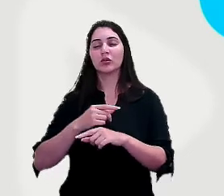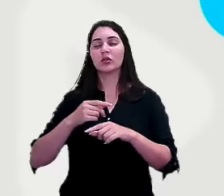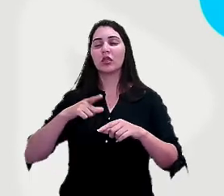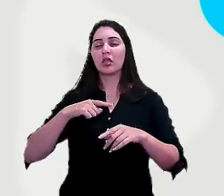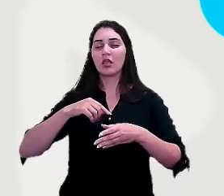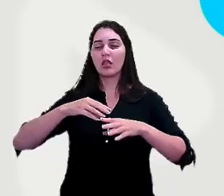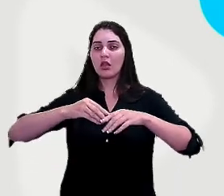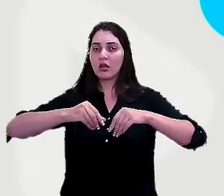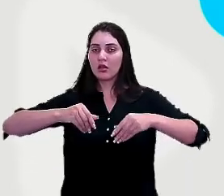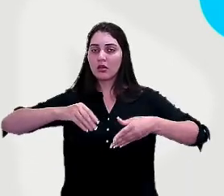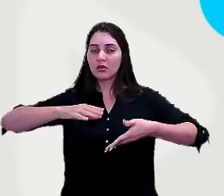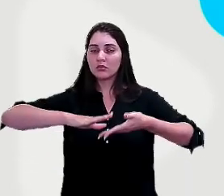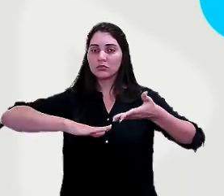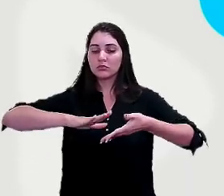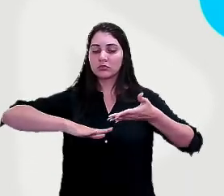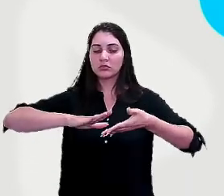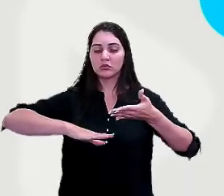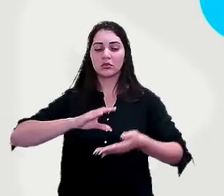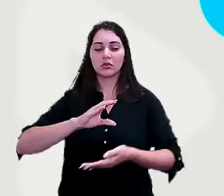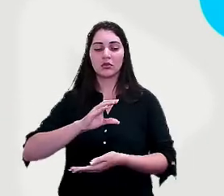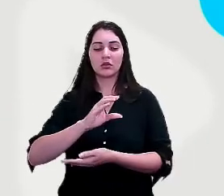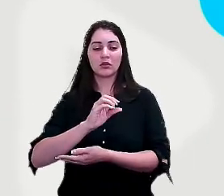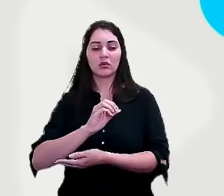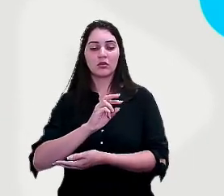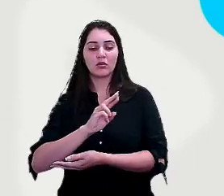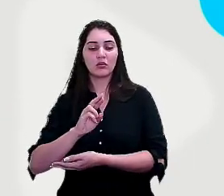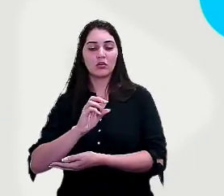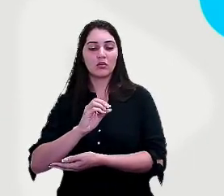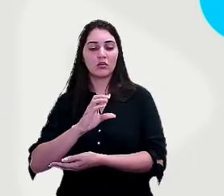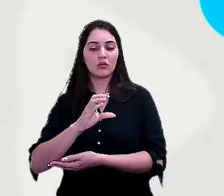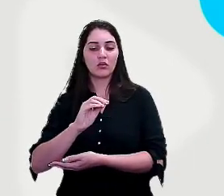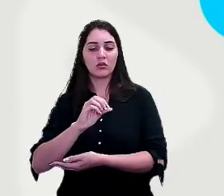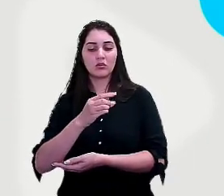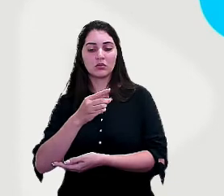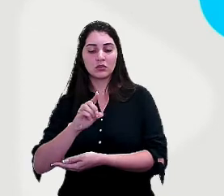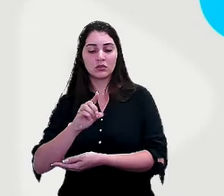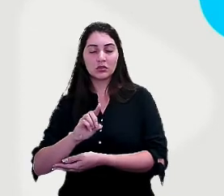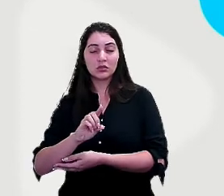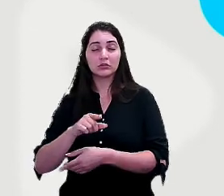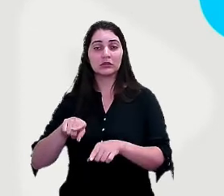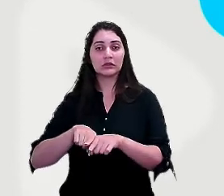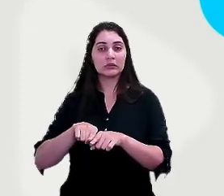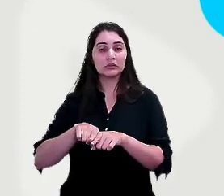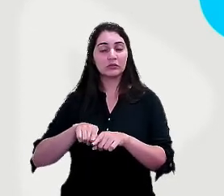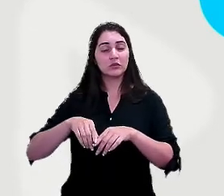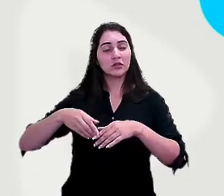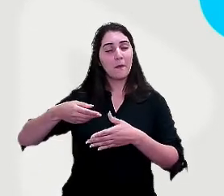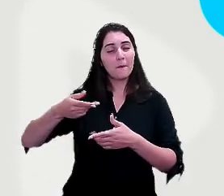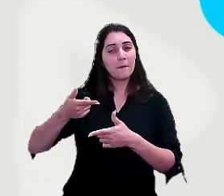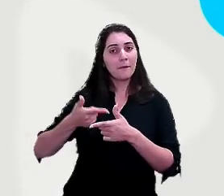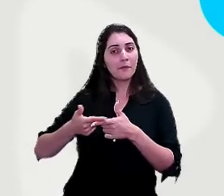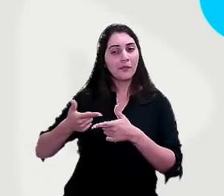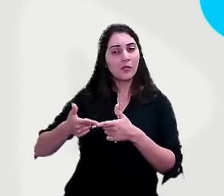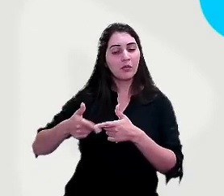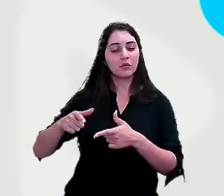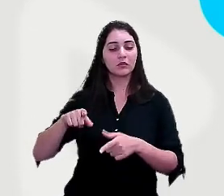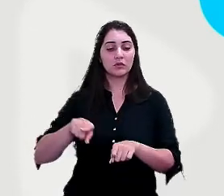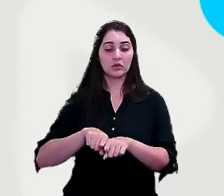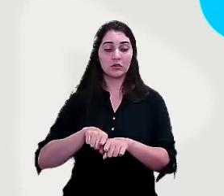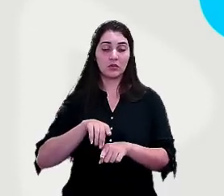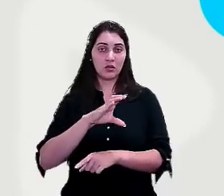e corrosão, que consiste em atirar partículas contra o relevo, causando um intenso lixamento. E tem ação